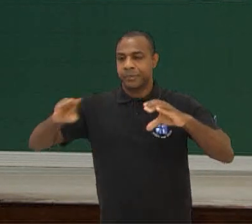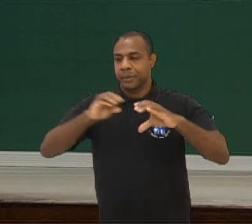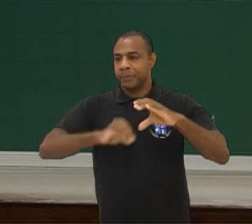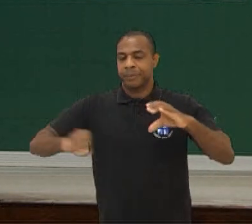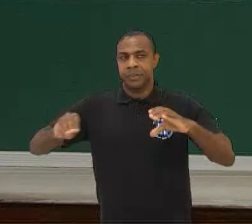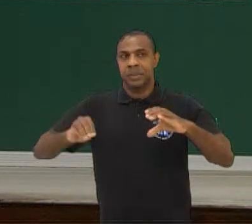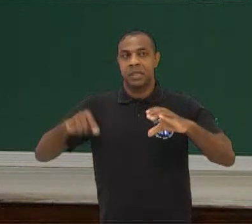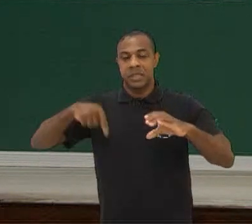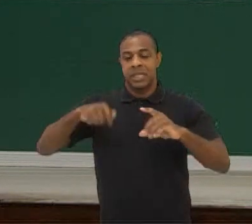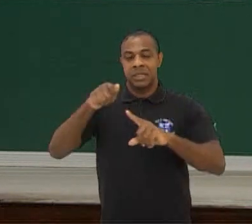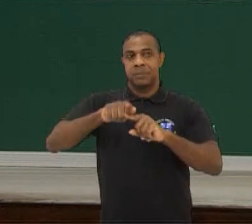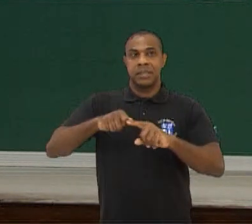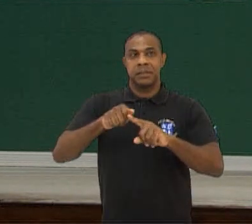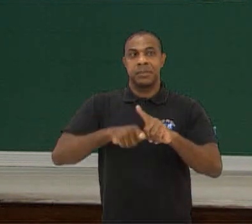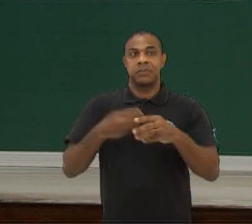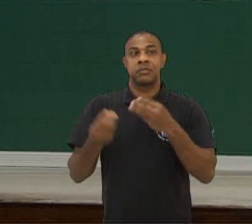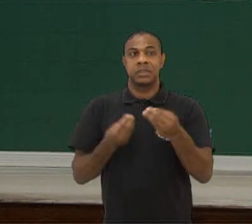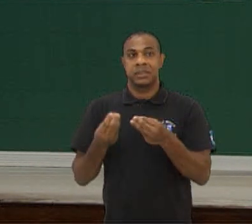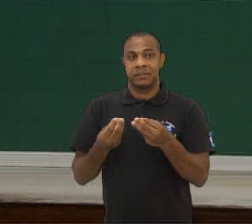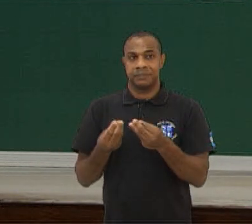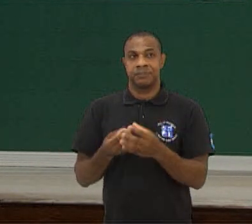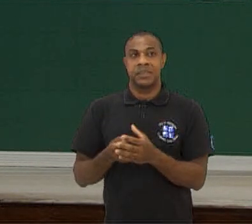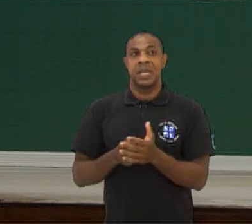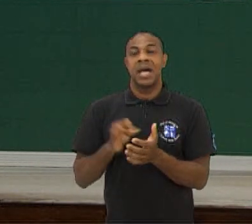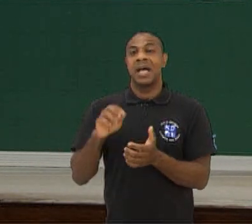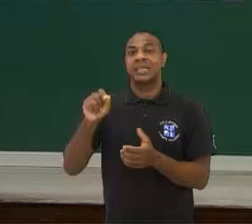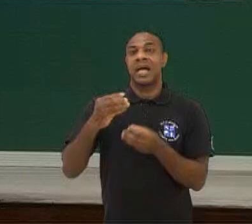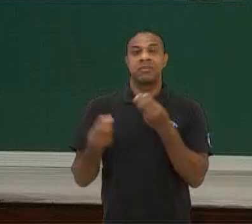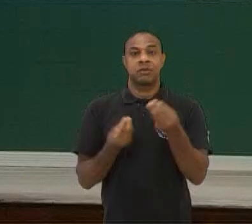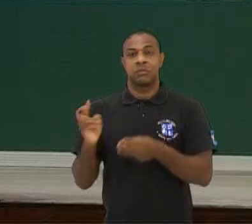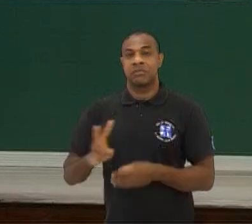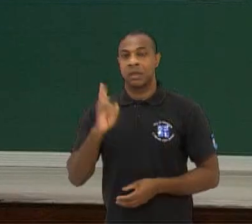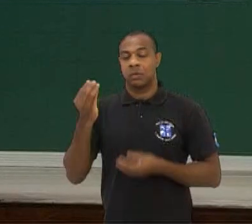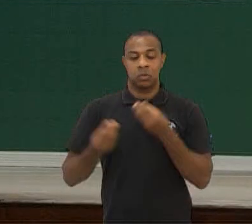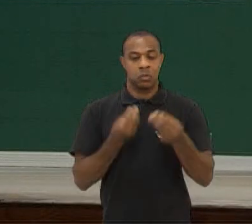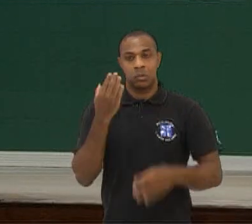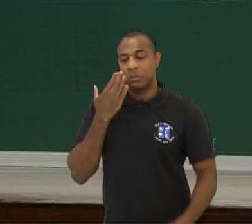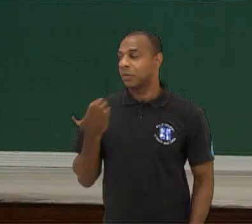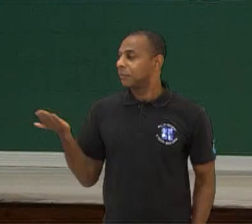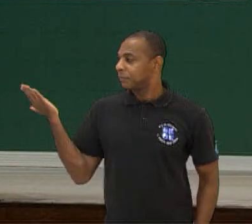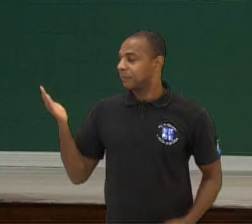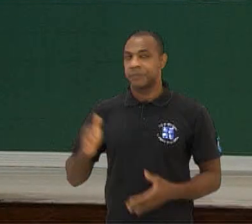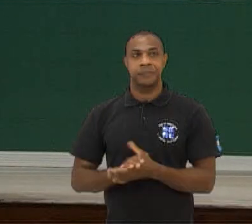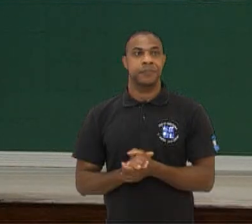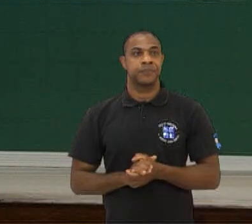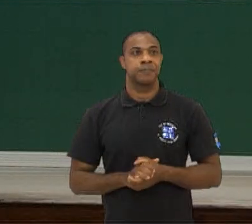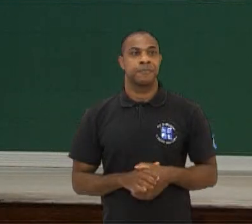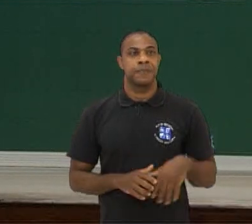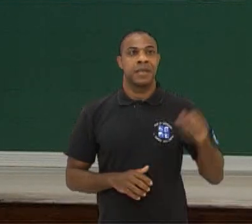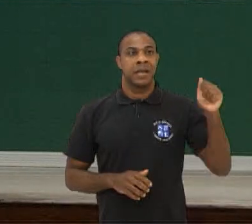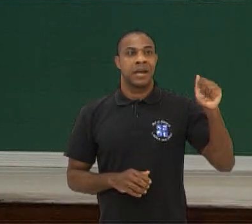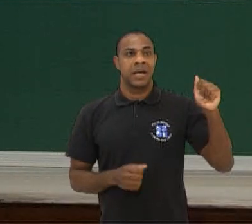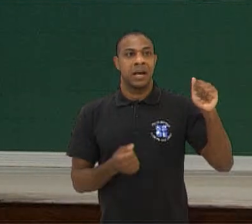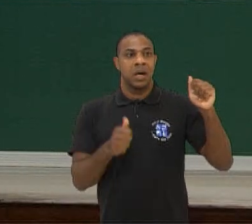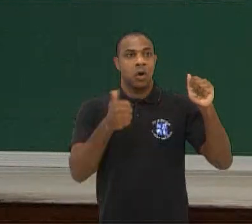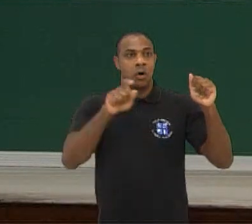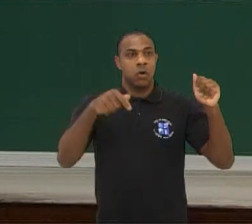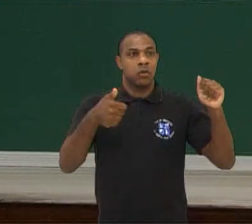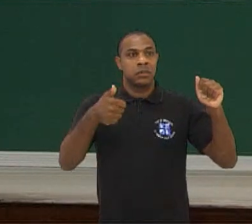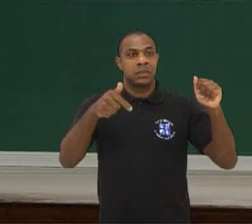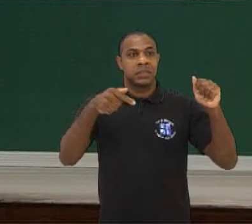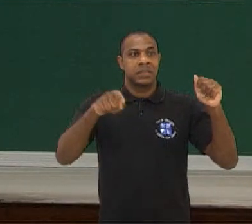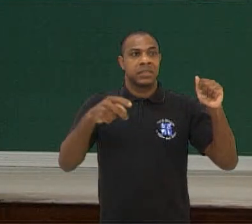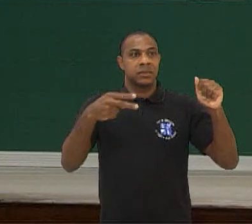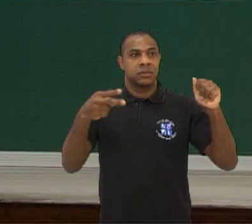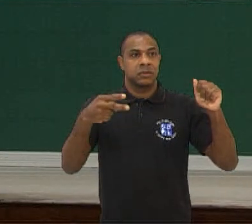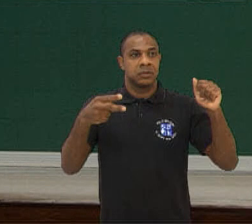letra A, 11,75 é igual a 1,2T mais 4,55. 11,75 é igual a